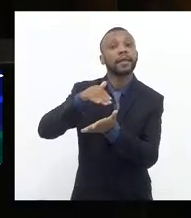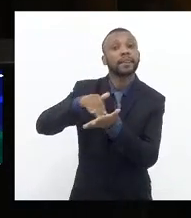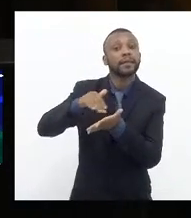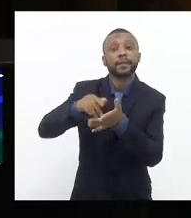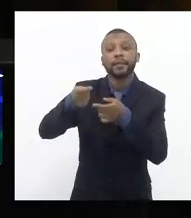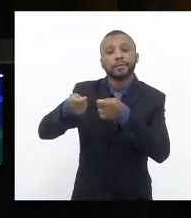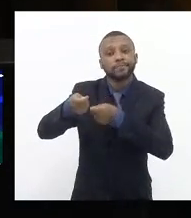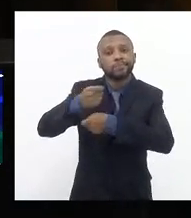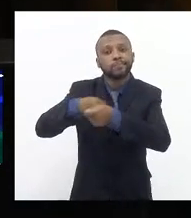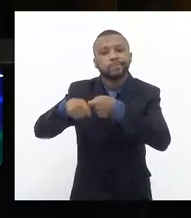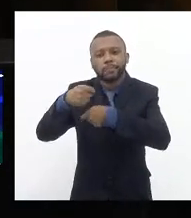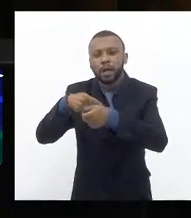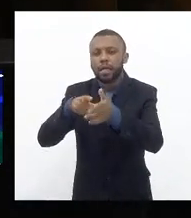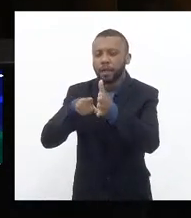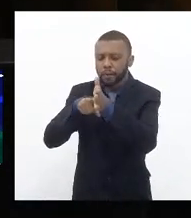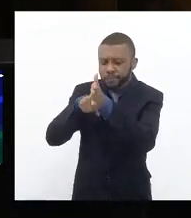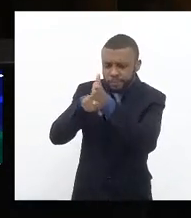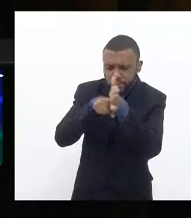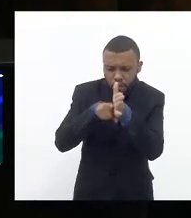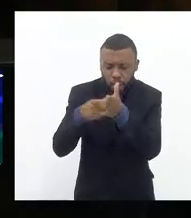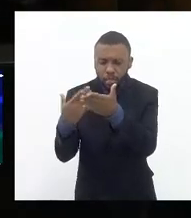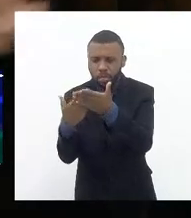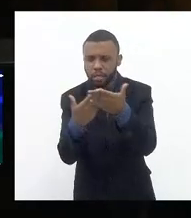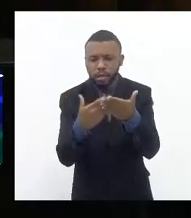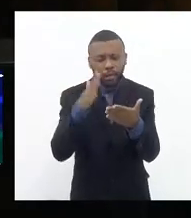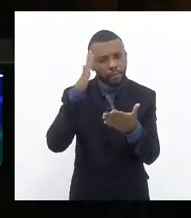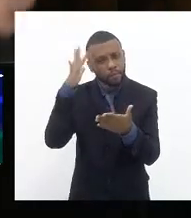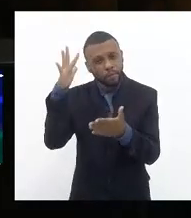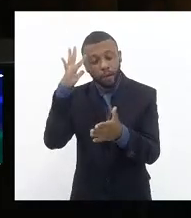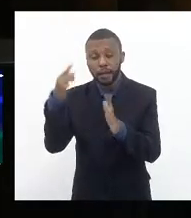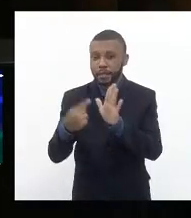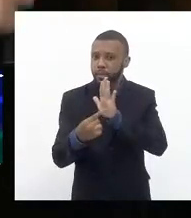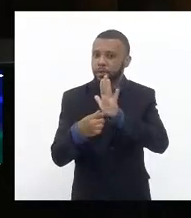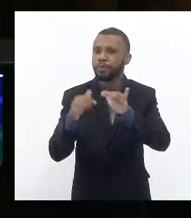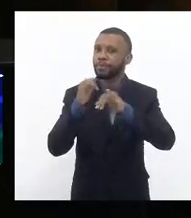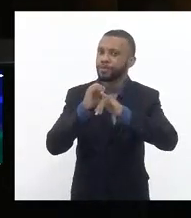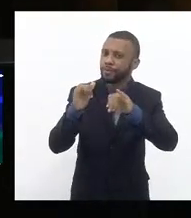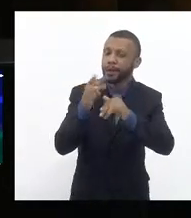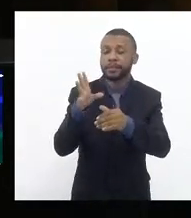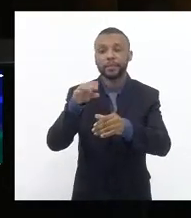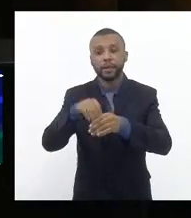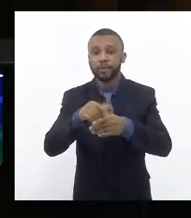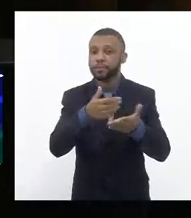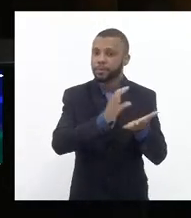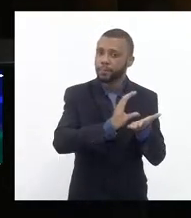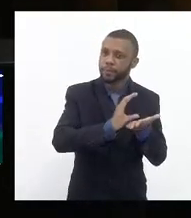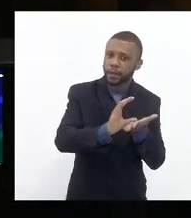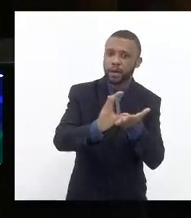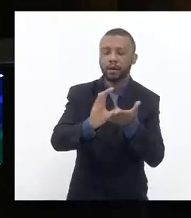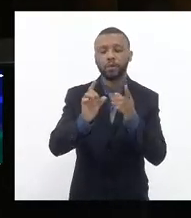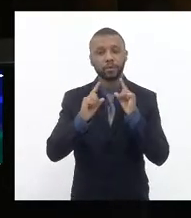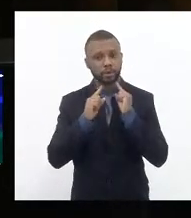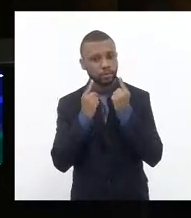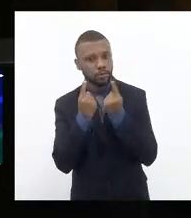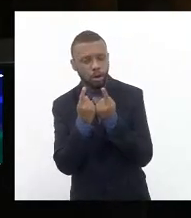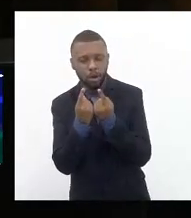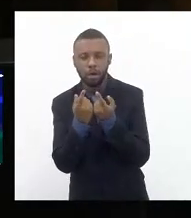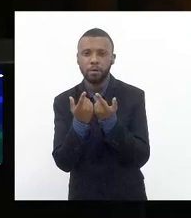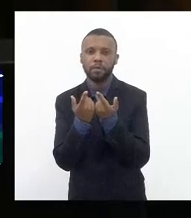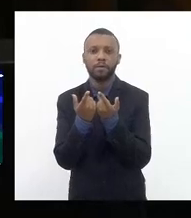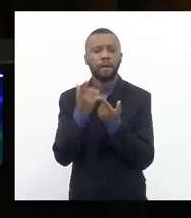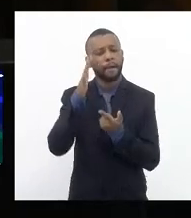nos estudos e projeções que tem feito e divulgado entre nós, nos debates, nas comissões, nas audiências, projeta que em